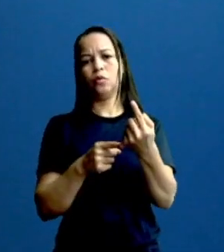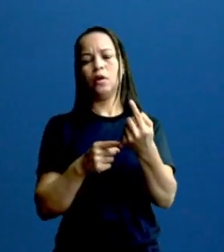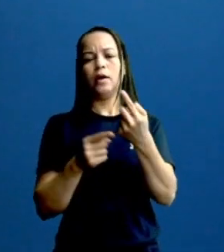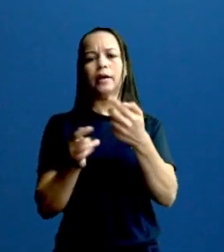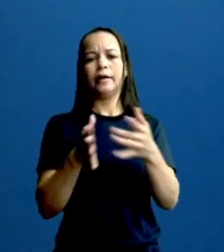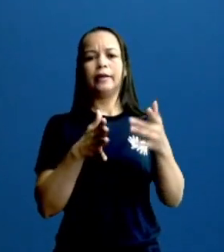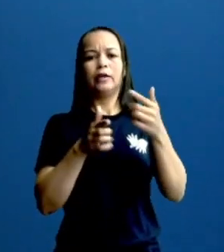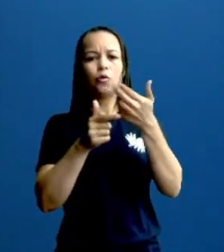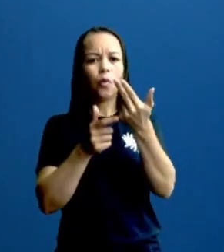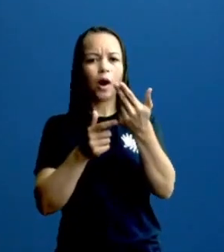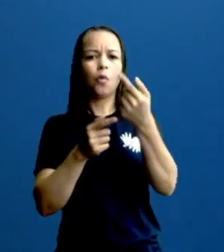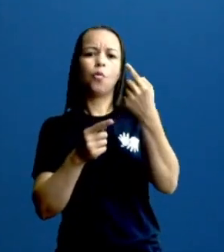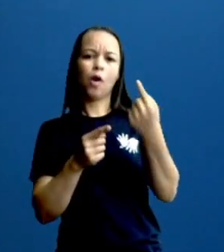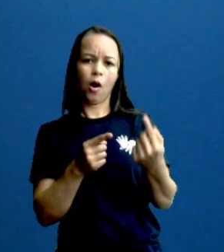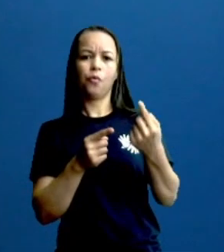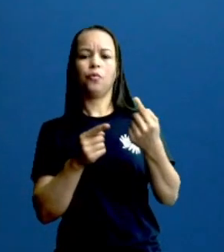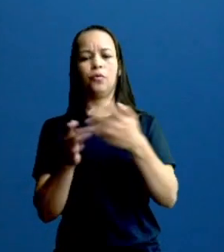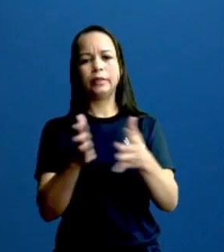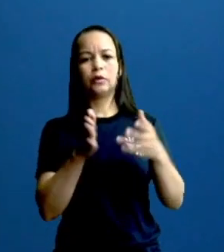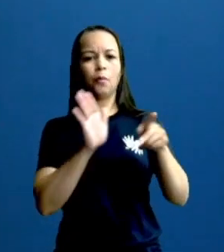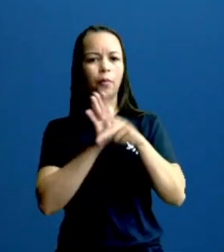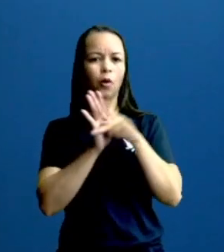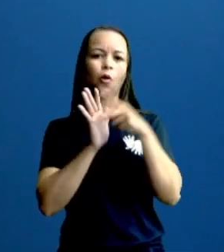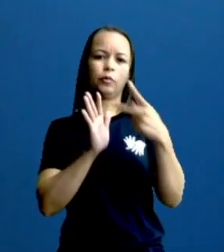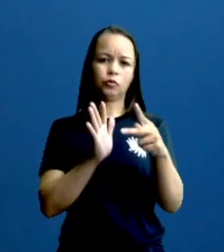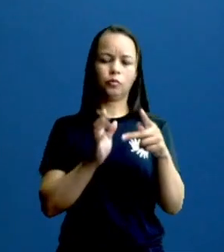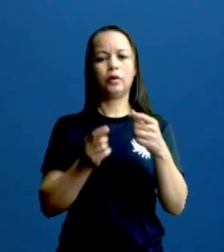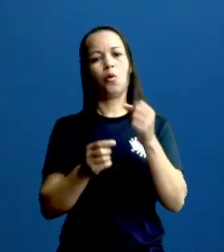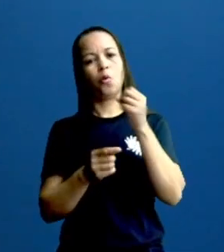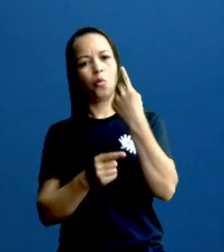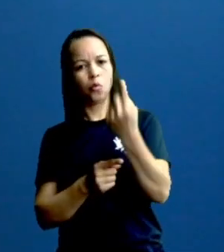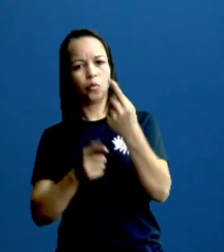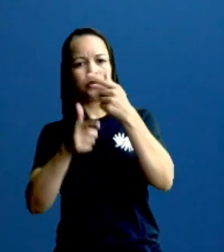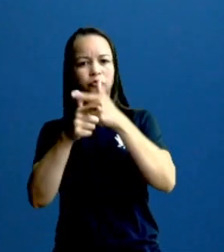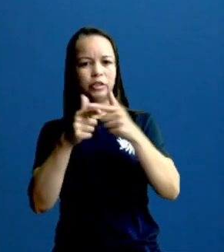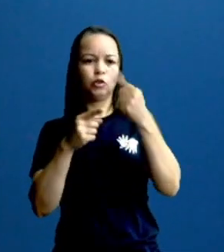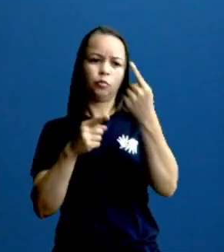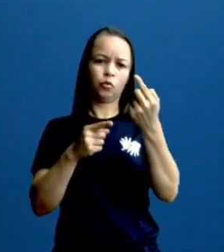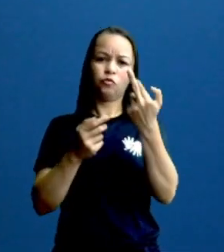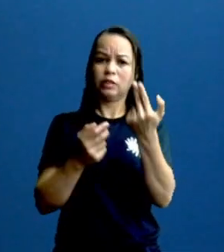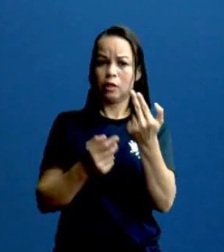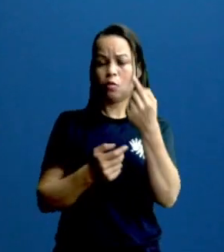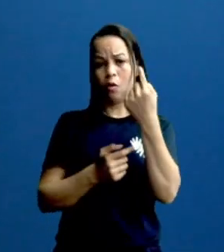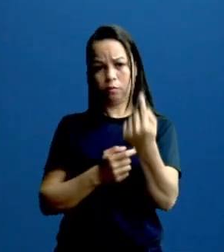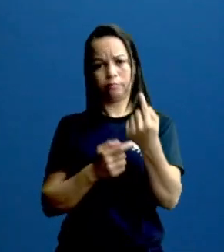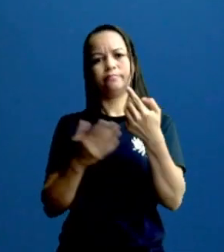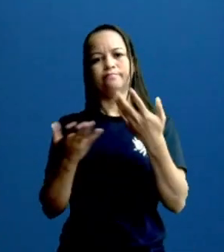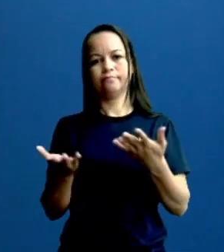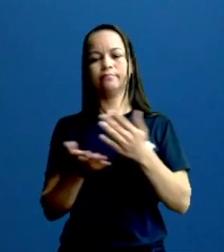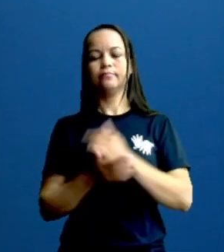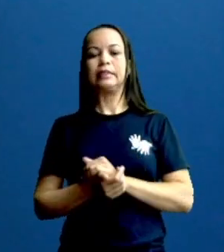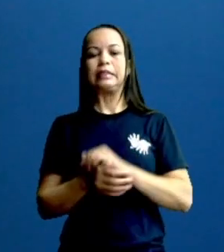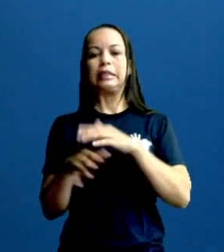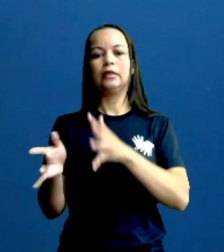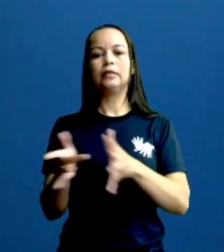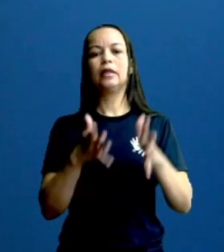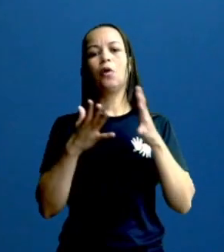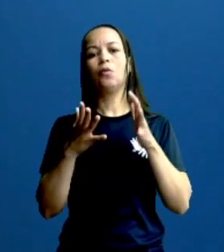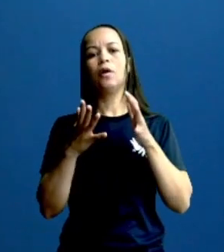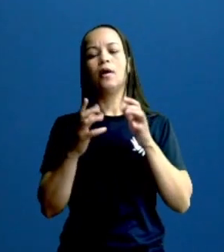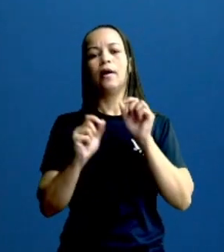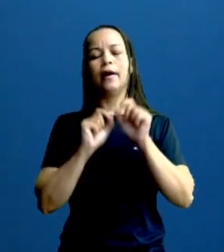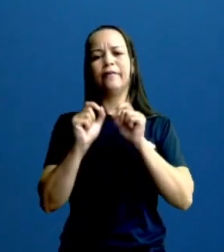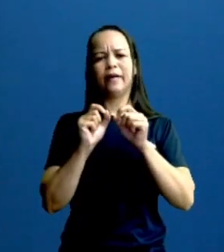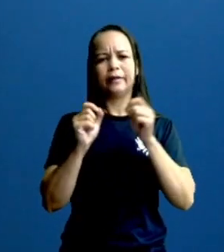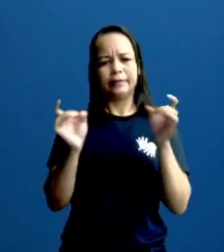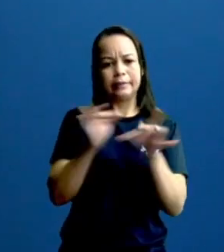ser dividido por 2 também, pelo próprio número. Então, vai acabar aqui no número 13, o número que eu falei? Não,